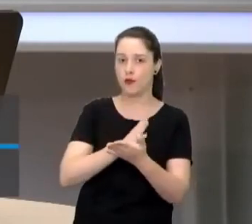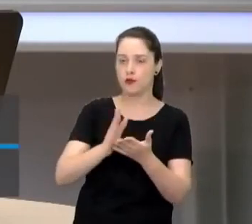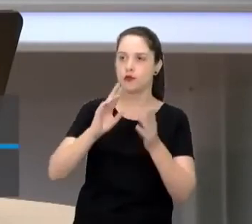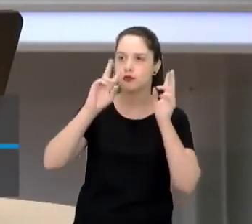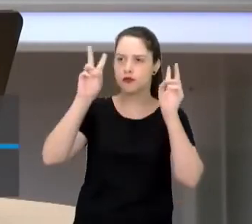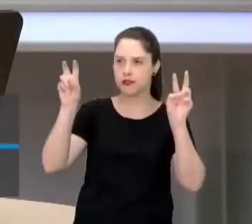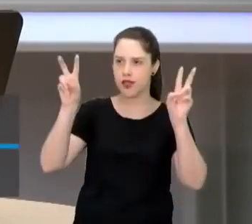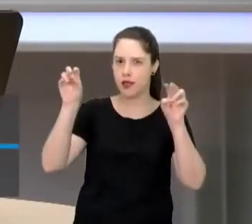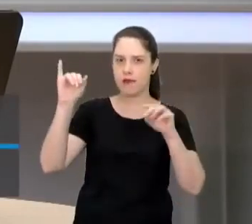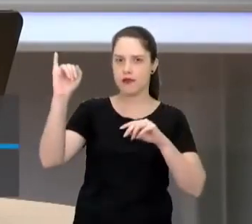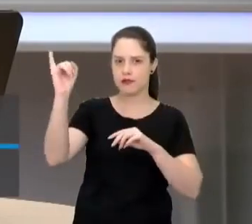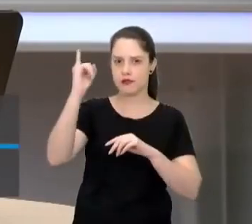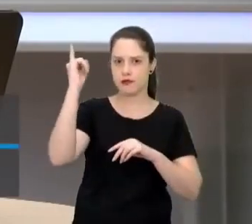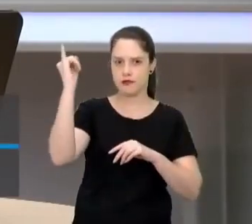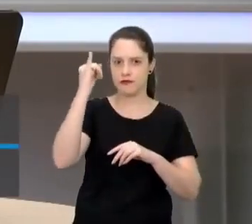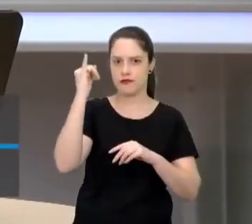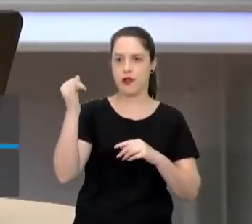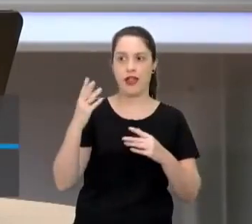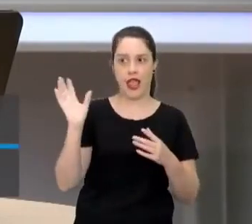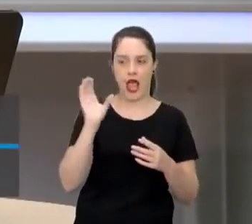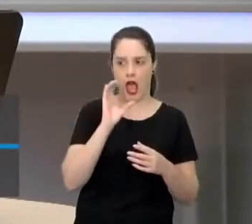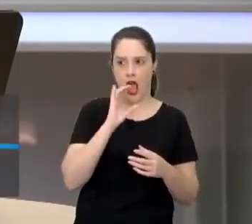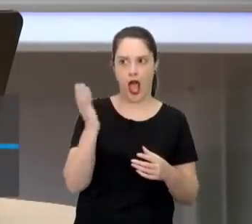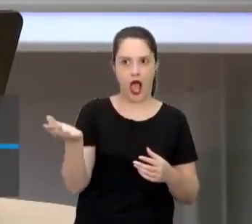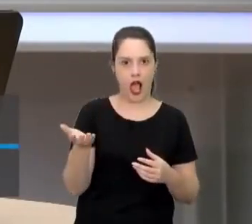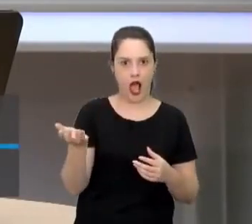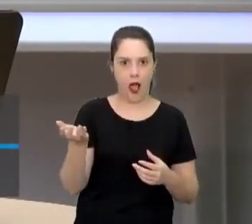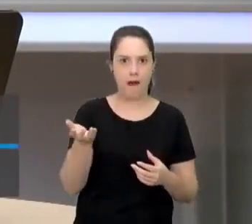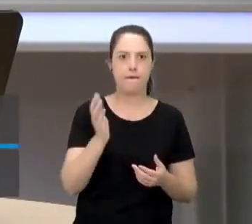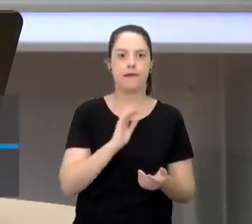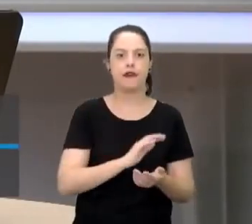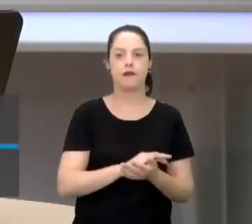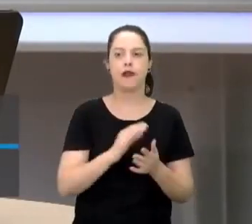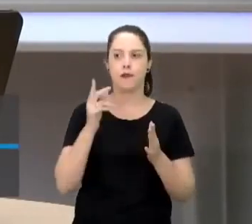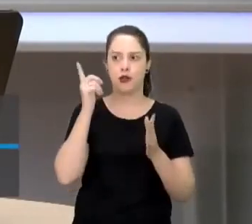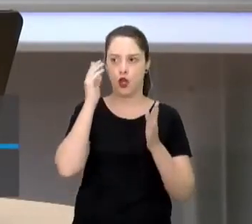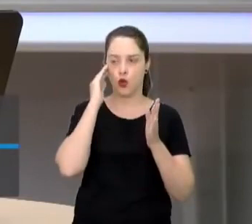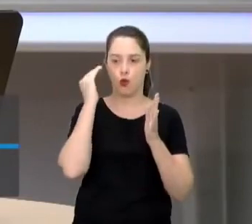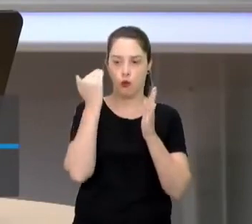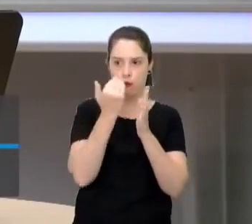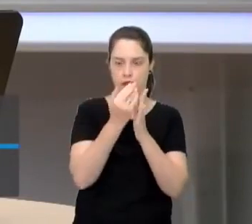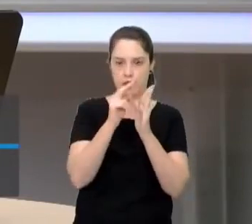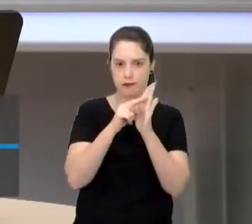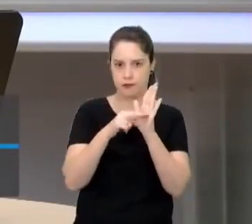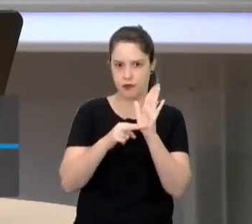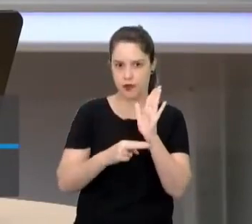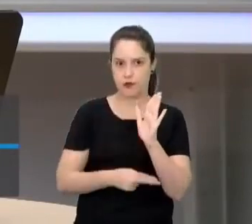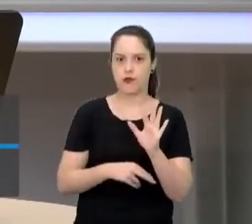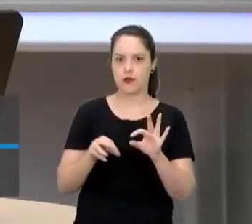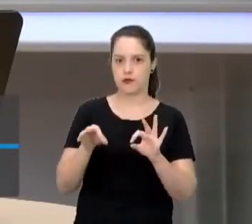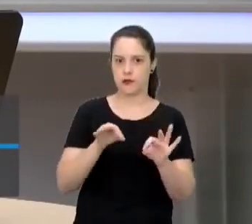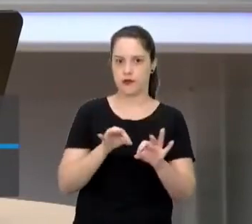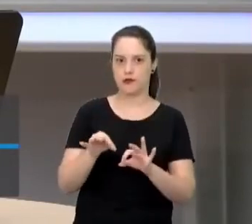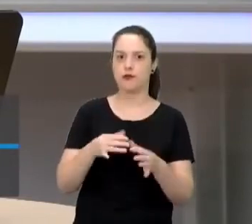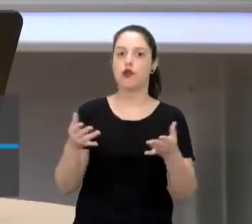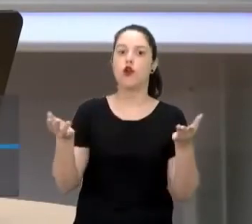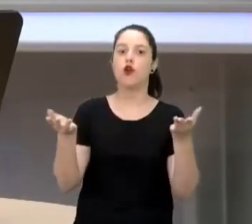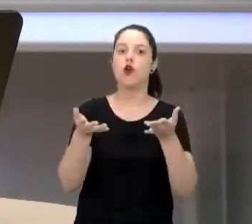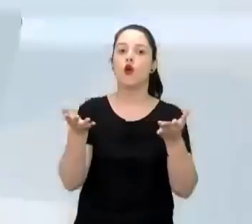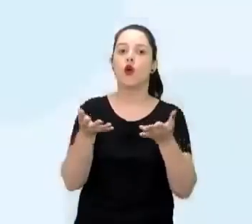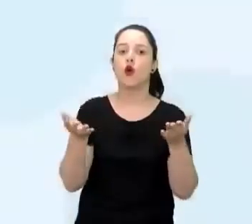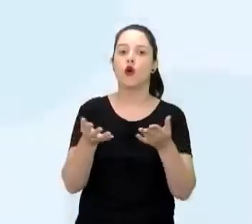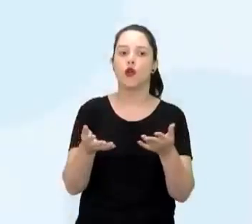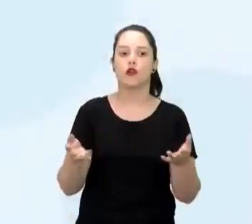temas importantes do PEI e a gente vai dar uma acelerada, tá bom? Para cumprir aí todo o cronograma do planejamento. Tudo bem? Então hoje a gente vai falar sobre o